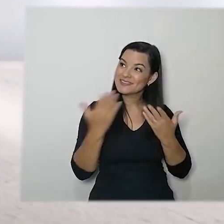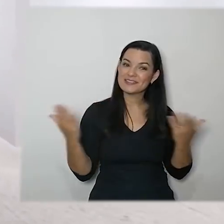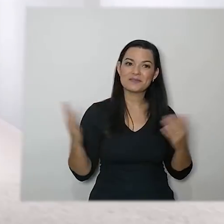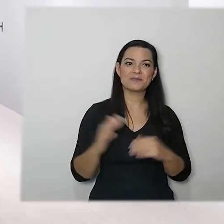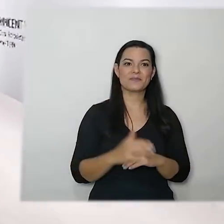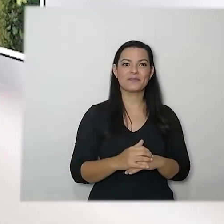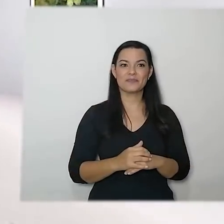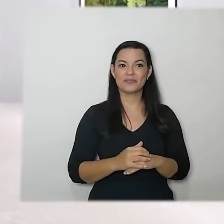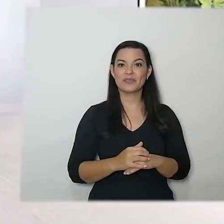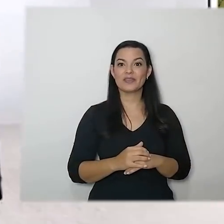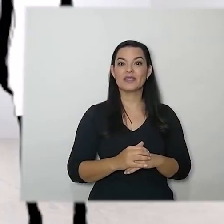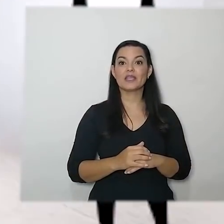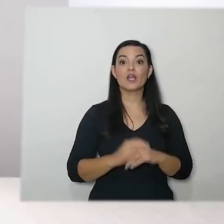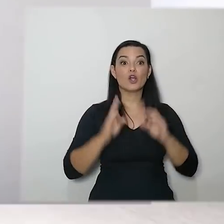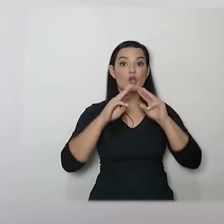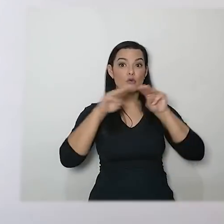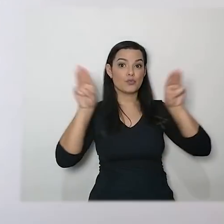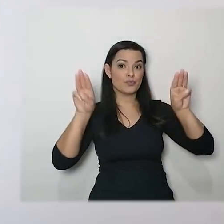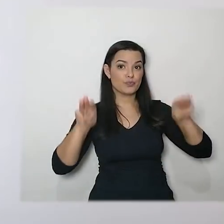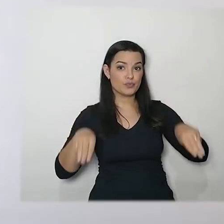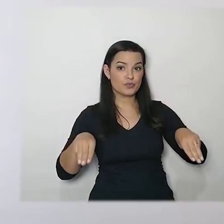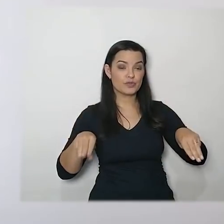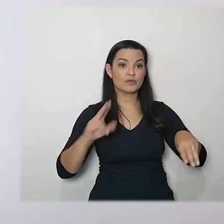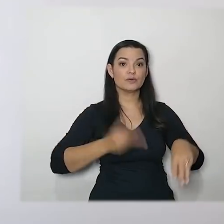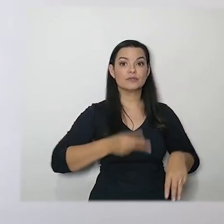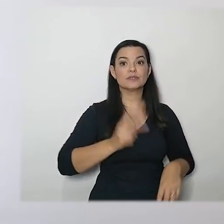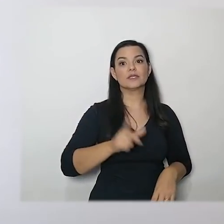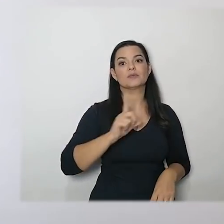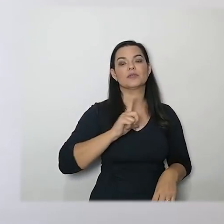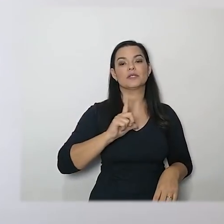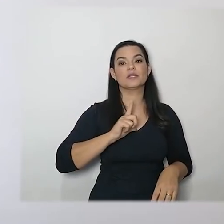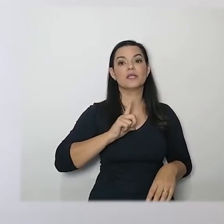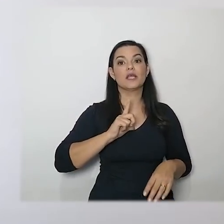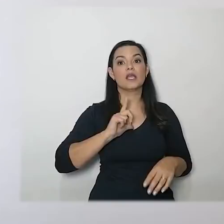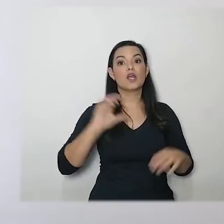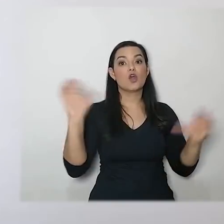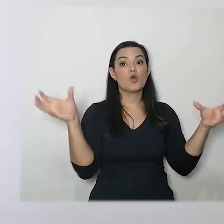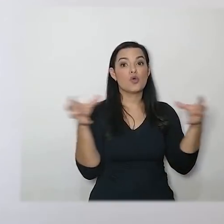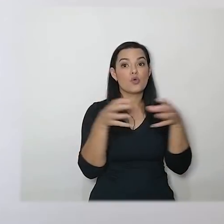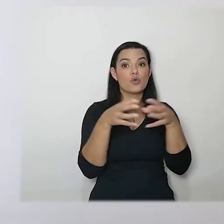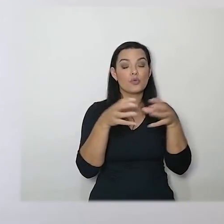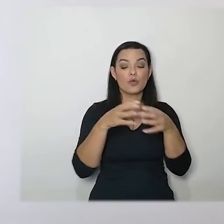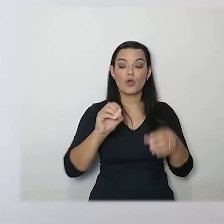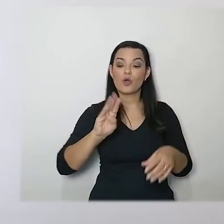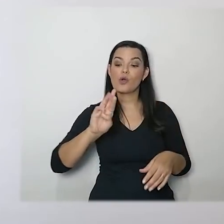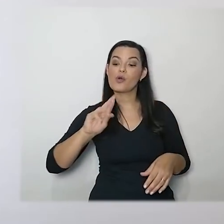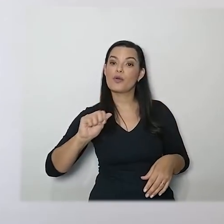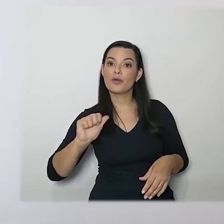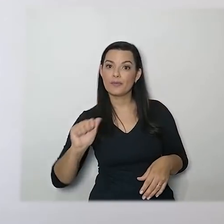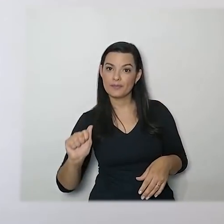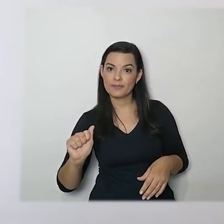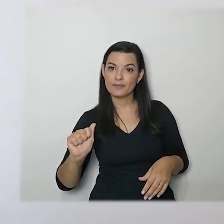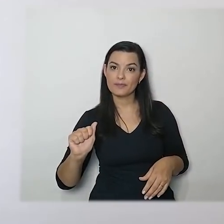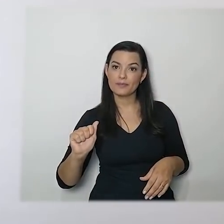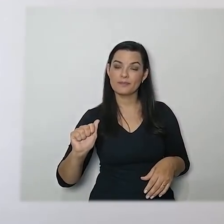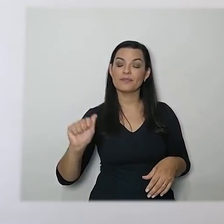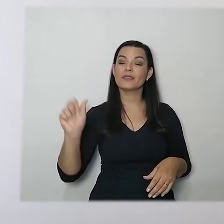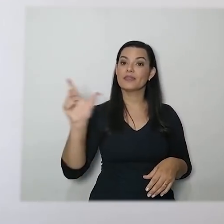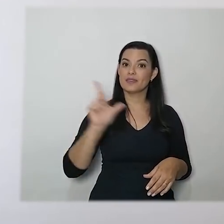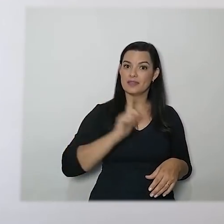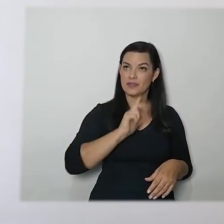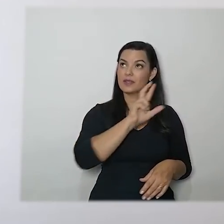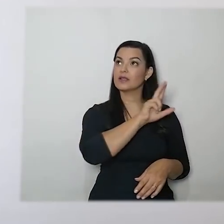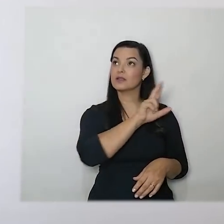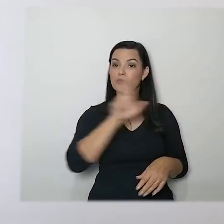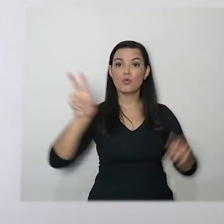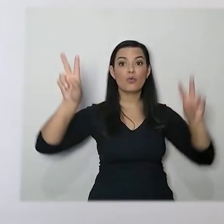Todo museu reúne uma coleção de obra e normalmente dá nome para essa exposição que vai